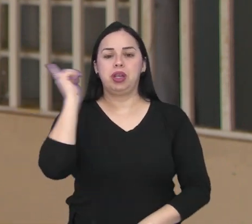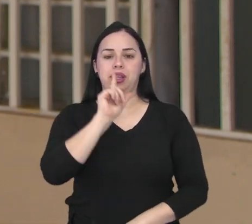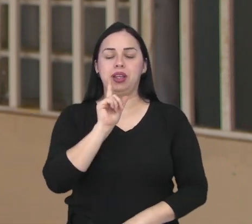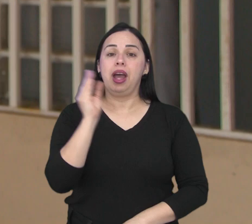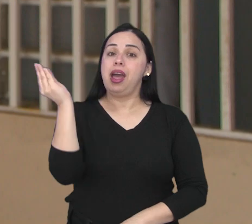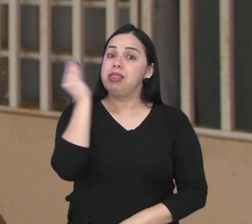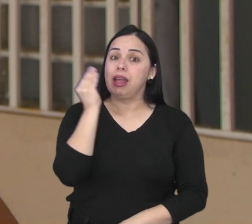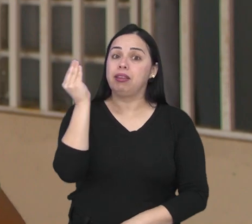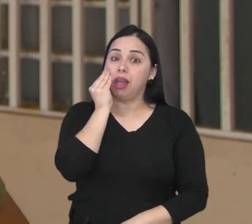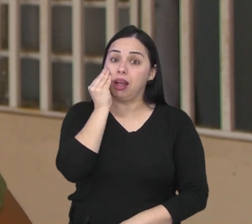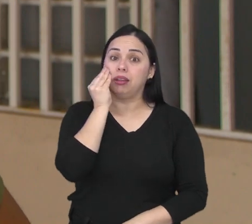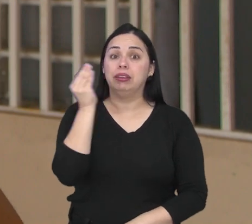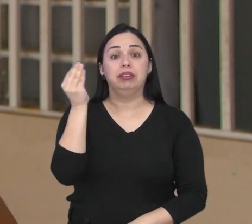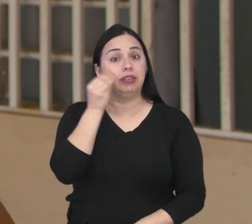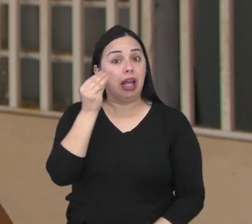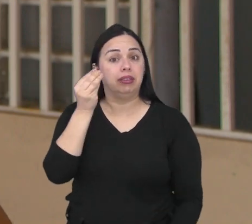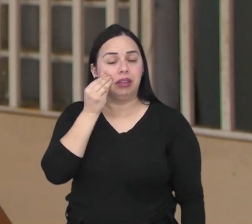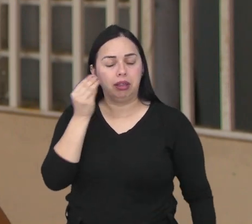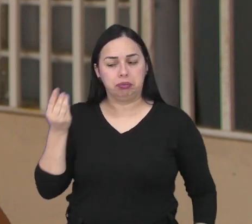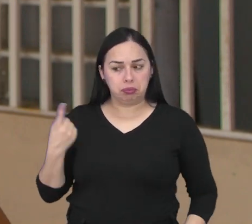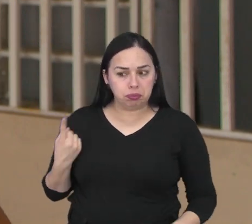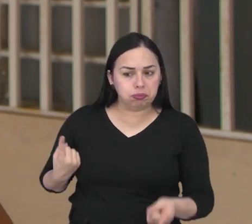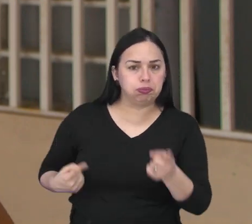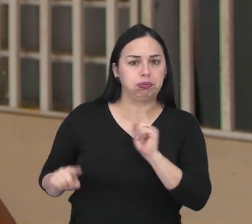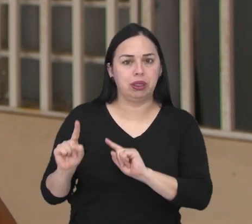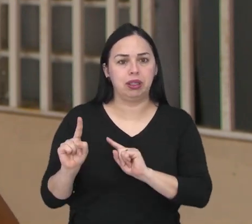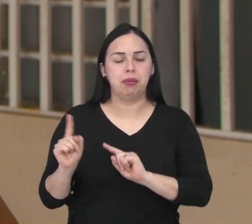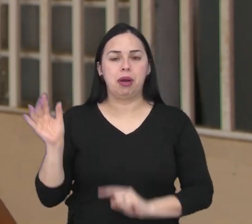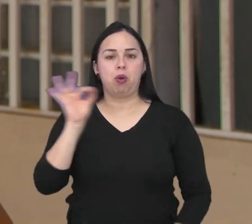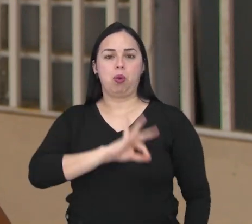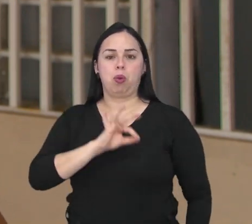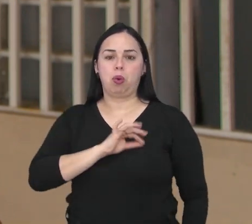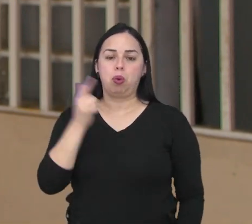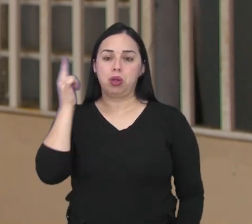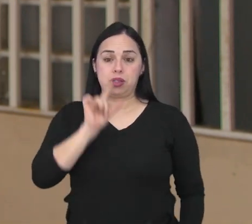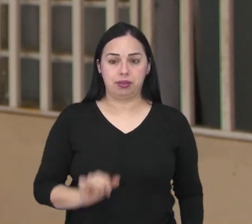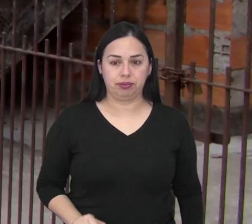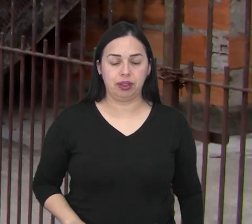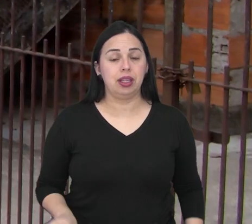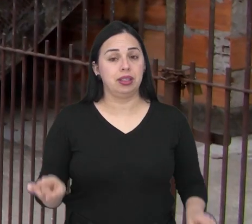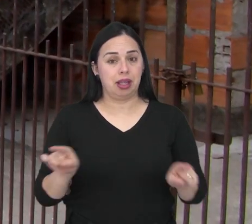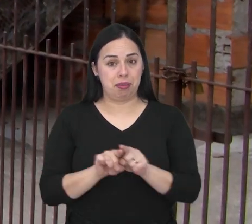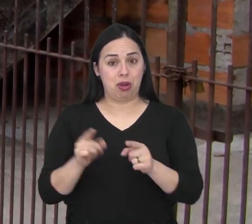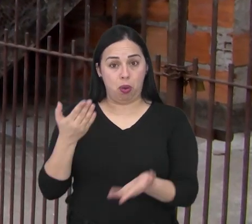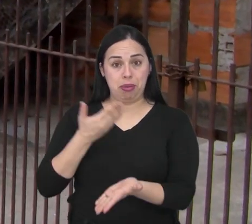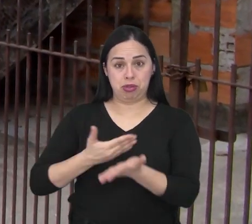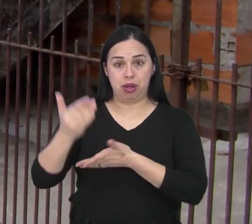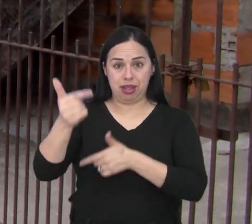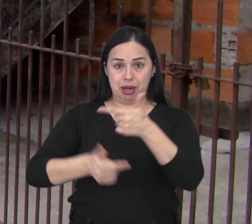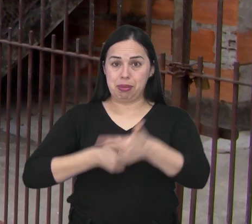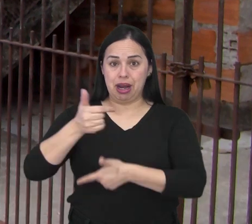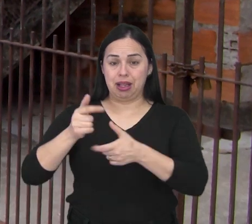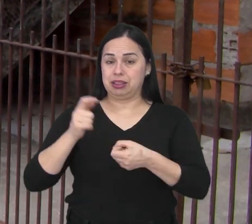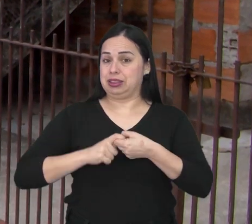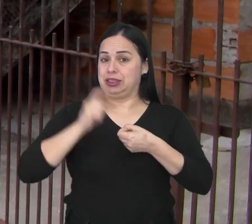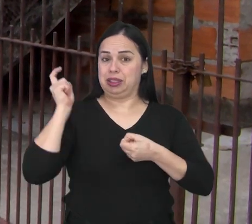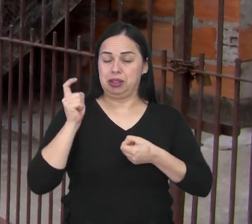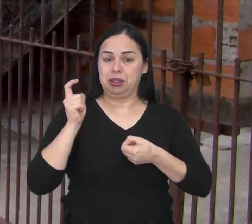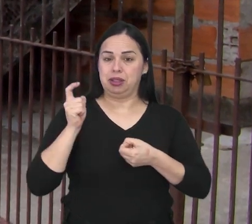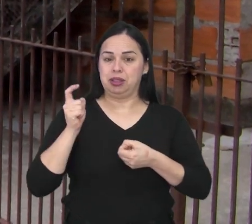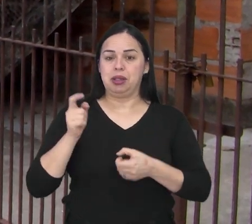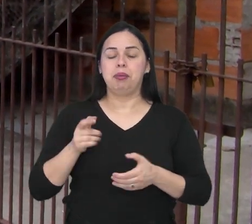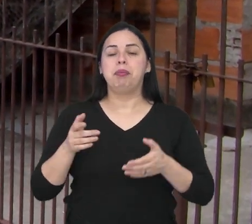gente se arriscar para ver se tem mais ganho. Quem também começou a trabalhar de